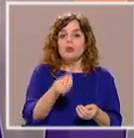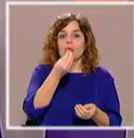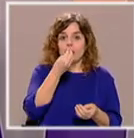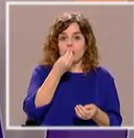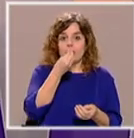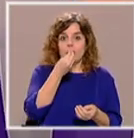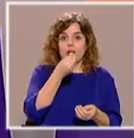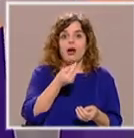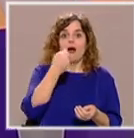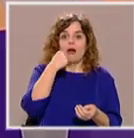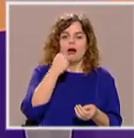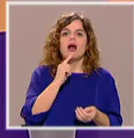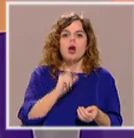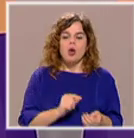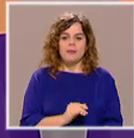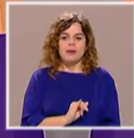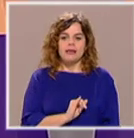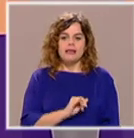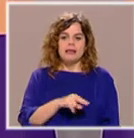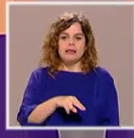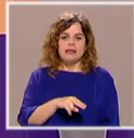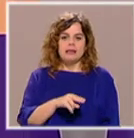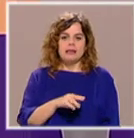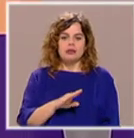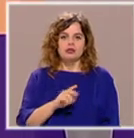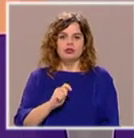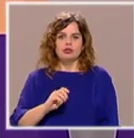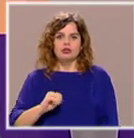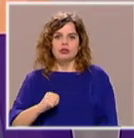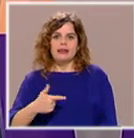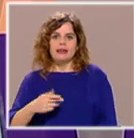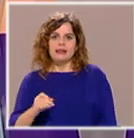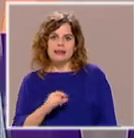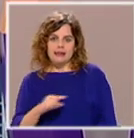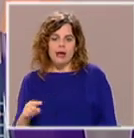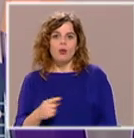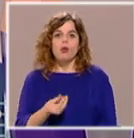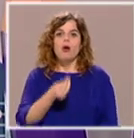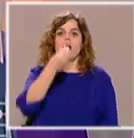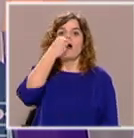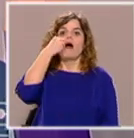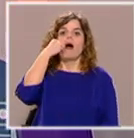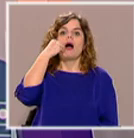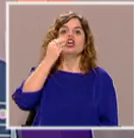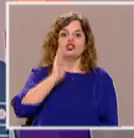os alimentos na boca, está bem? Depois de ingerirmos o alimento, vêm então a seguir, começam 2 outros processos, que são